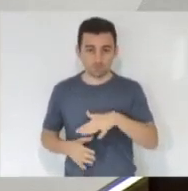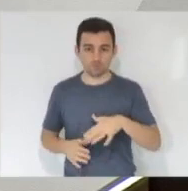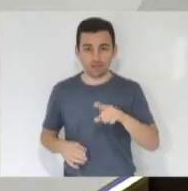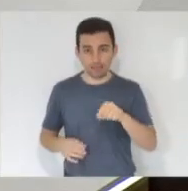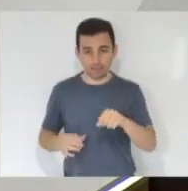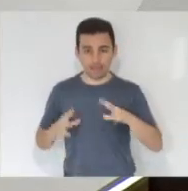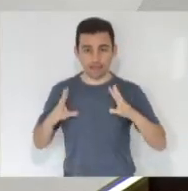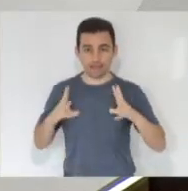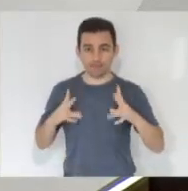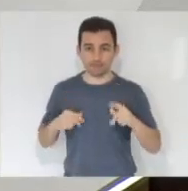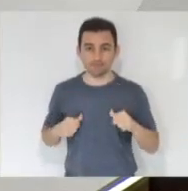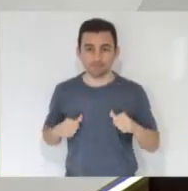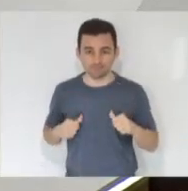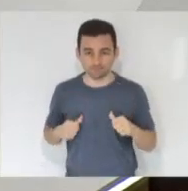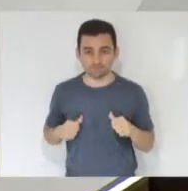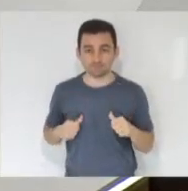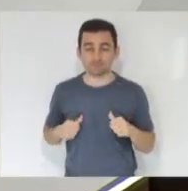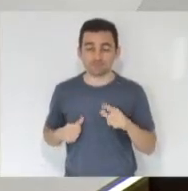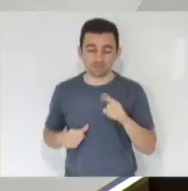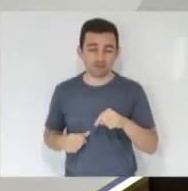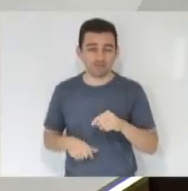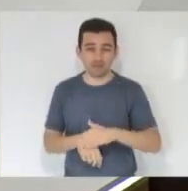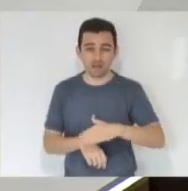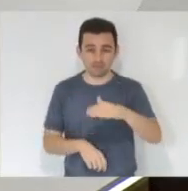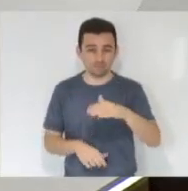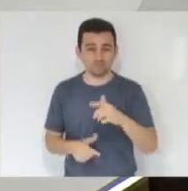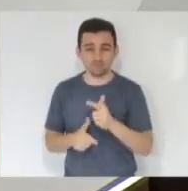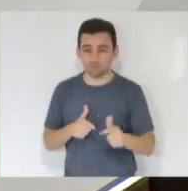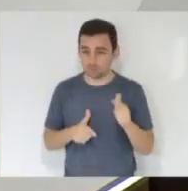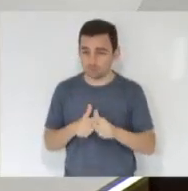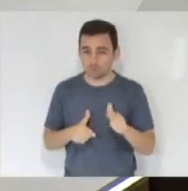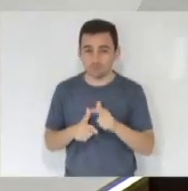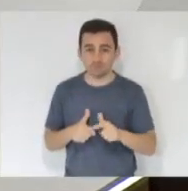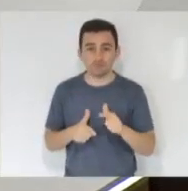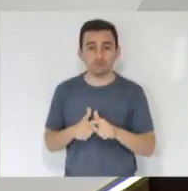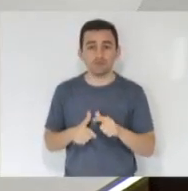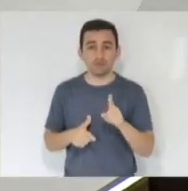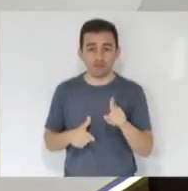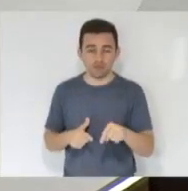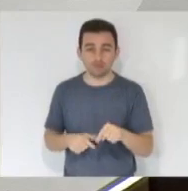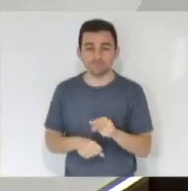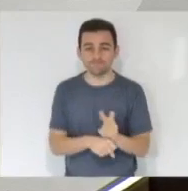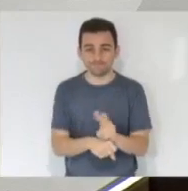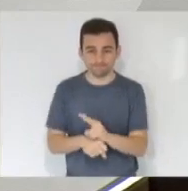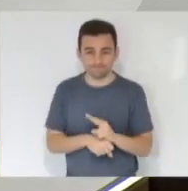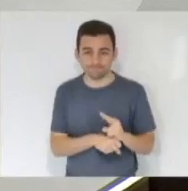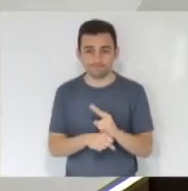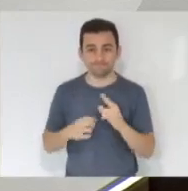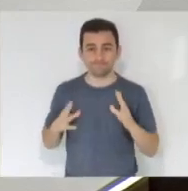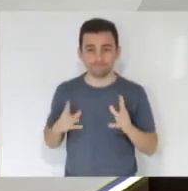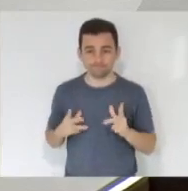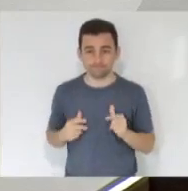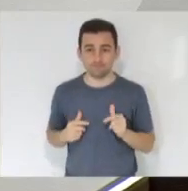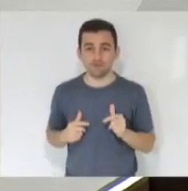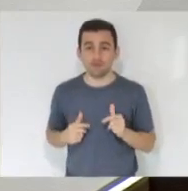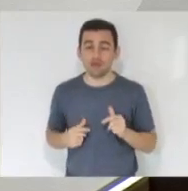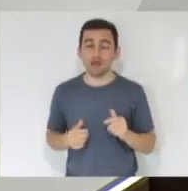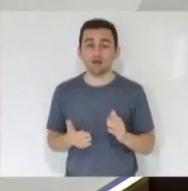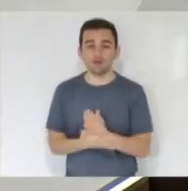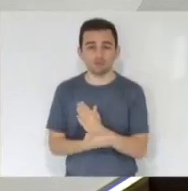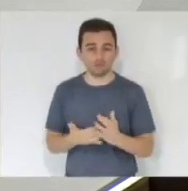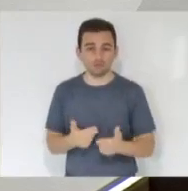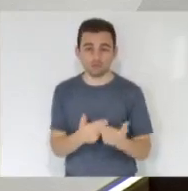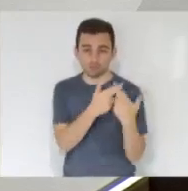do turismo rural catarinense. Precisamos afastar as questões da vigilância sanitária, transformar as responsabilidades das